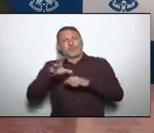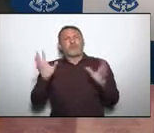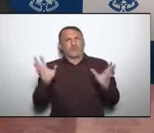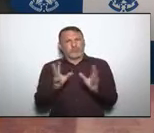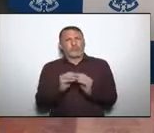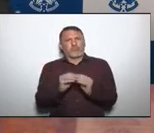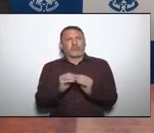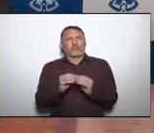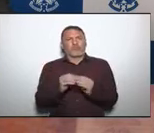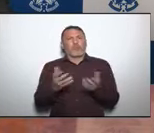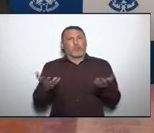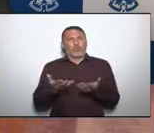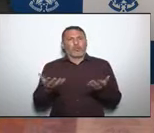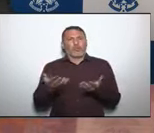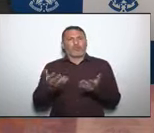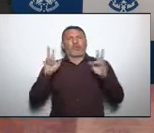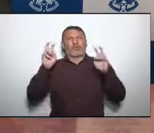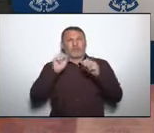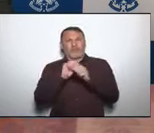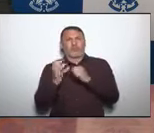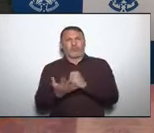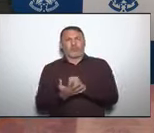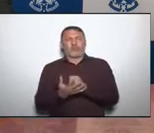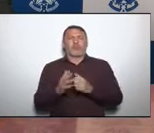eu posso passar para vocês hoje.